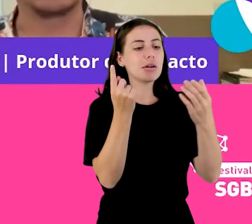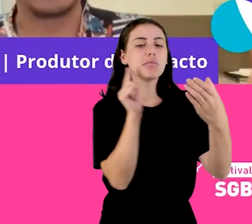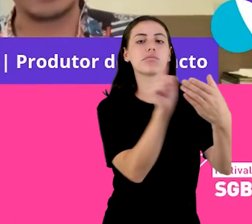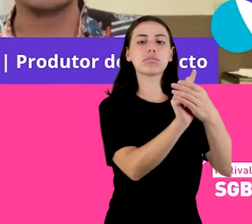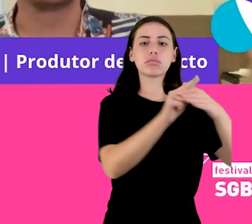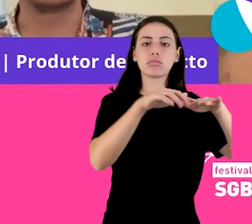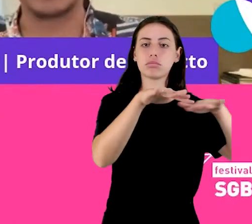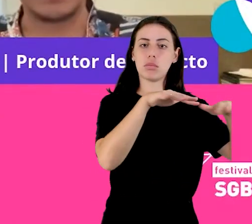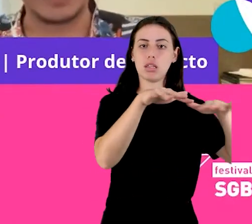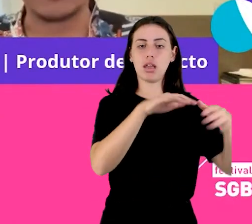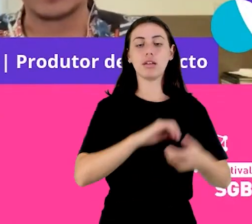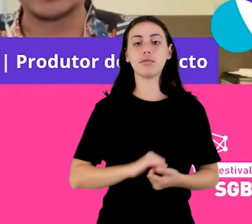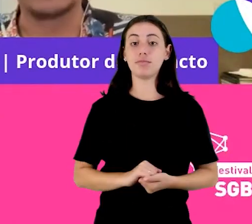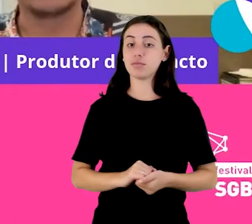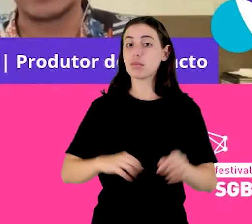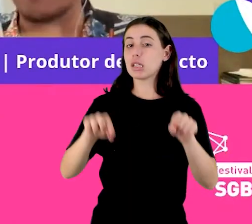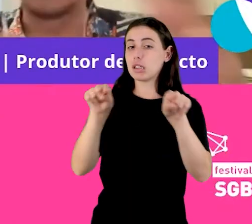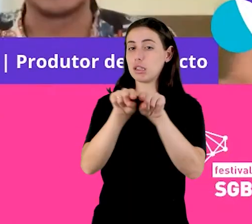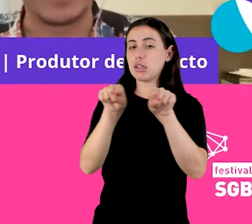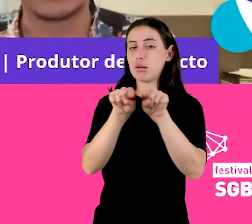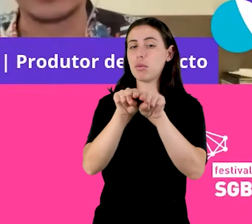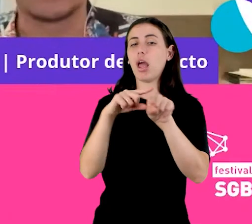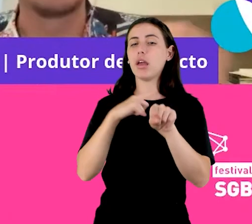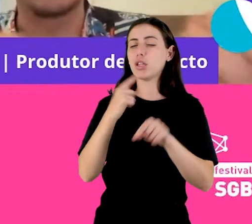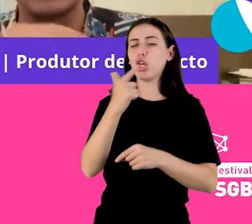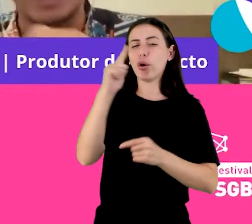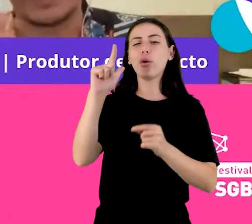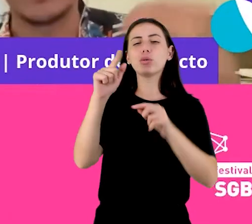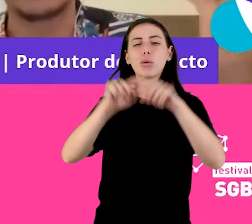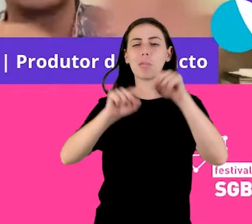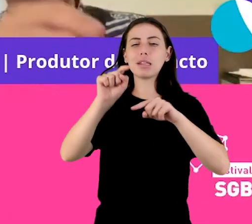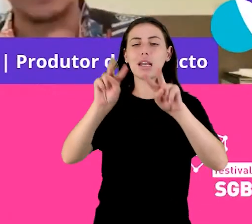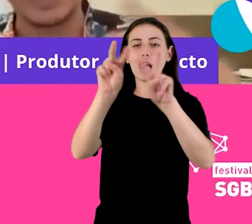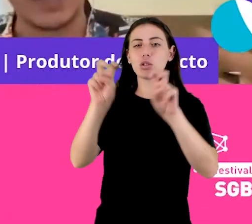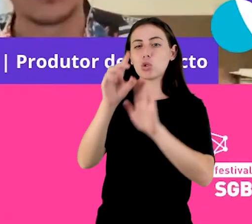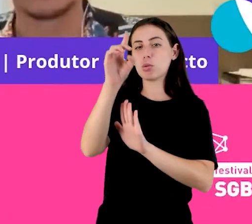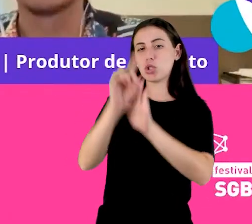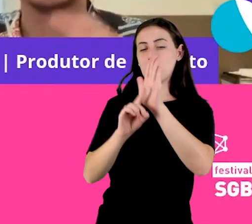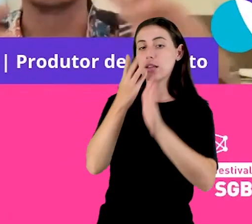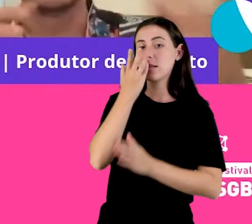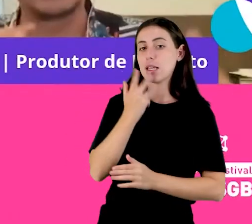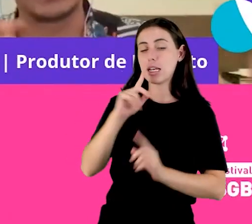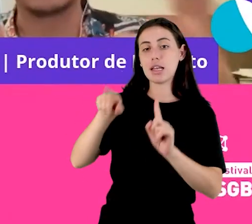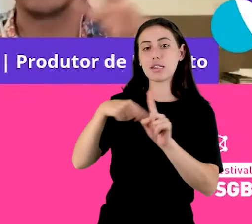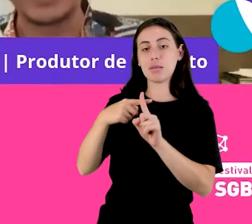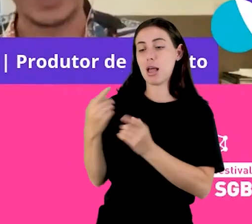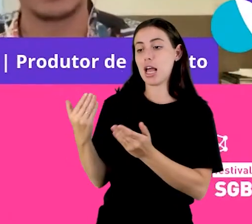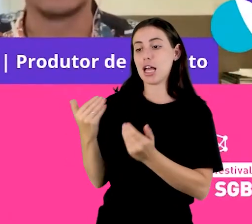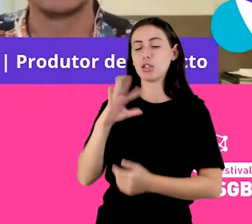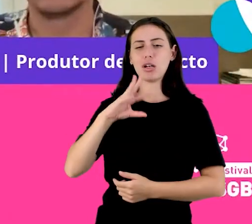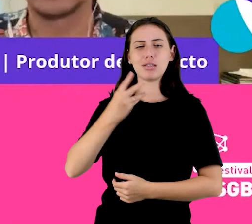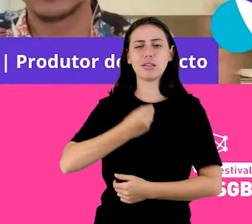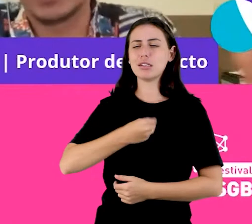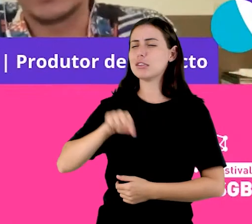pessoa vai lá, pode baixar esse material no site e já tem um pouco de explicação de como começar a entender essa luta, como se